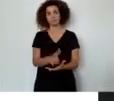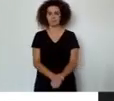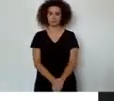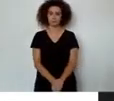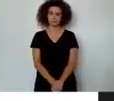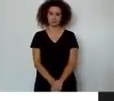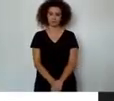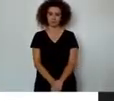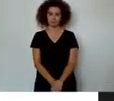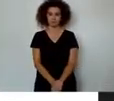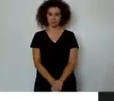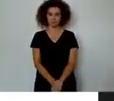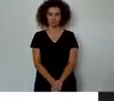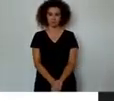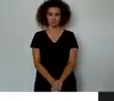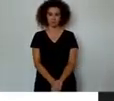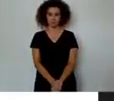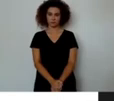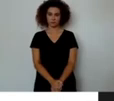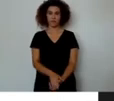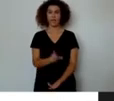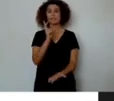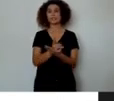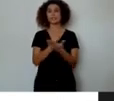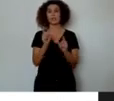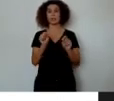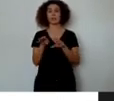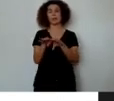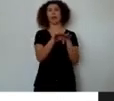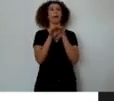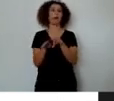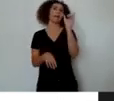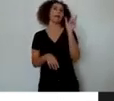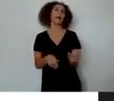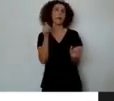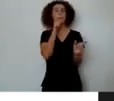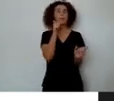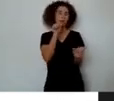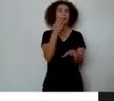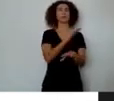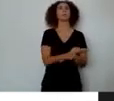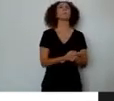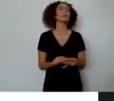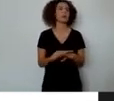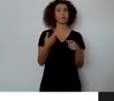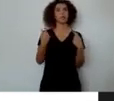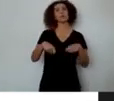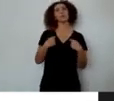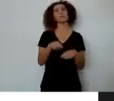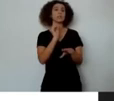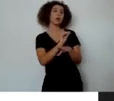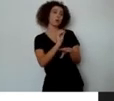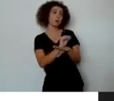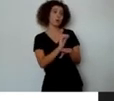vai assistir, é sempre o padrão, a menina ingênua, branca, que precisa de cuidados